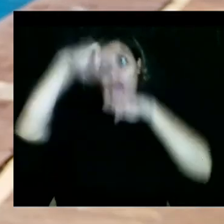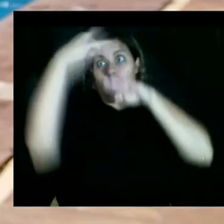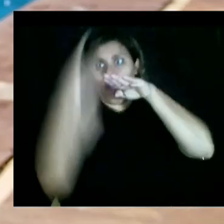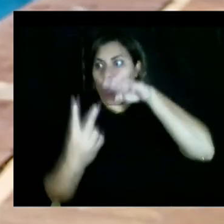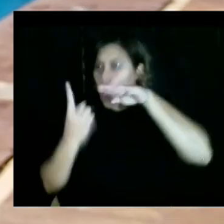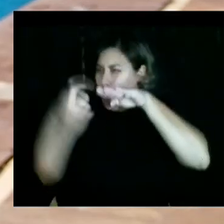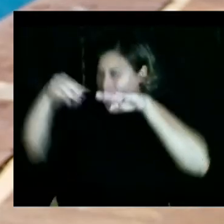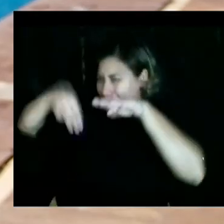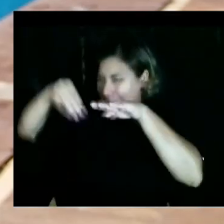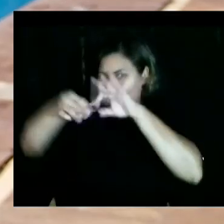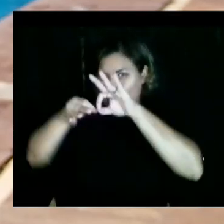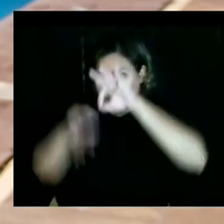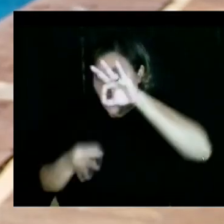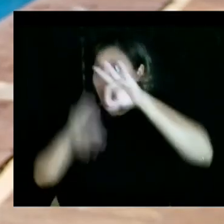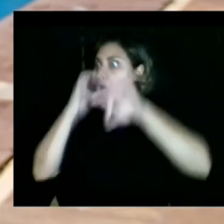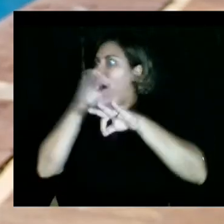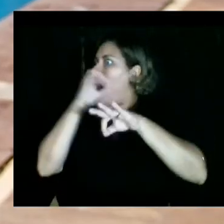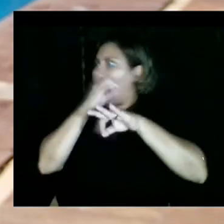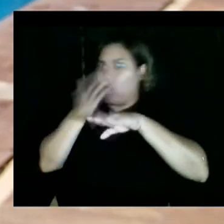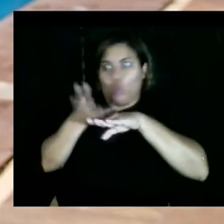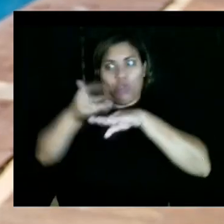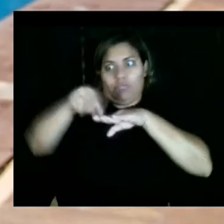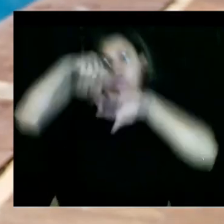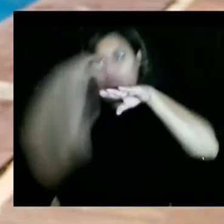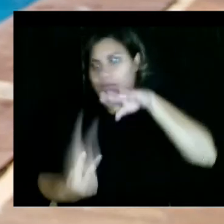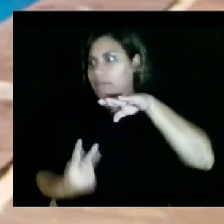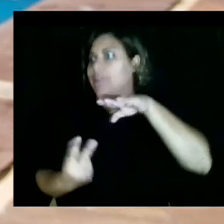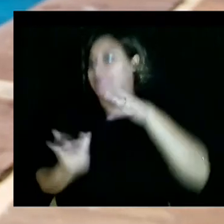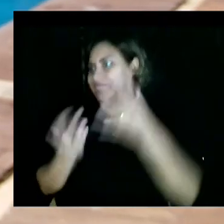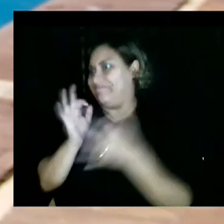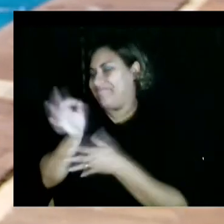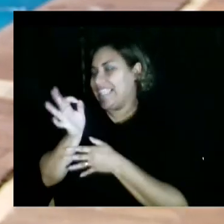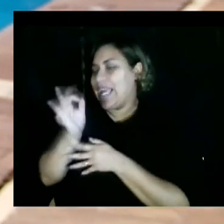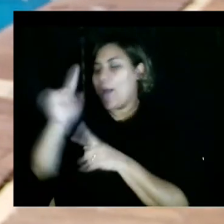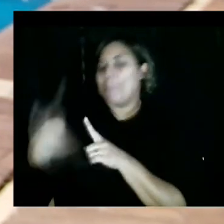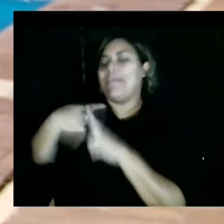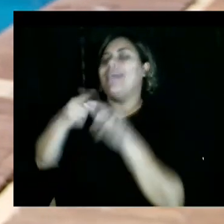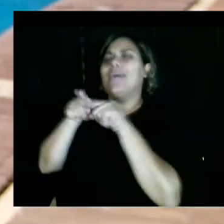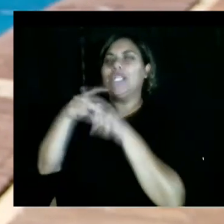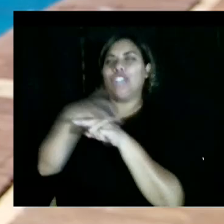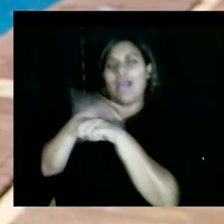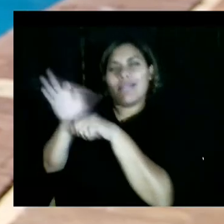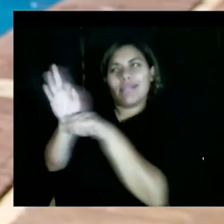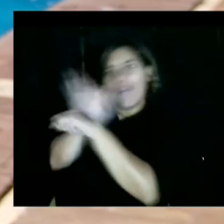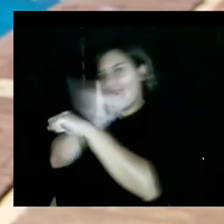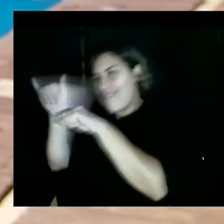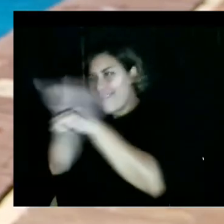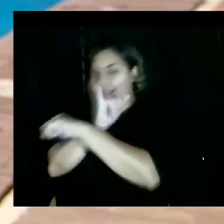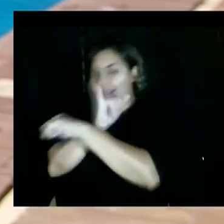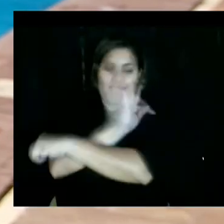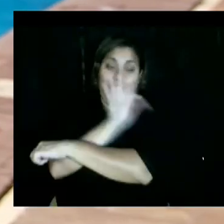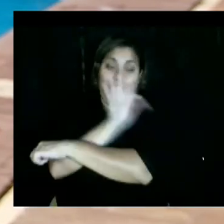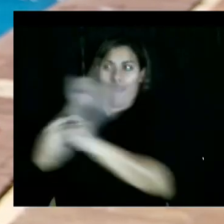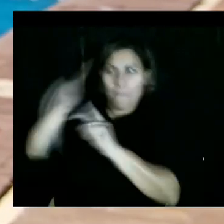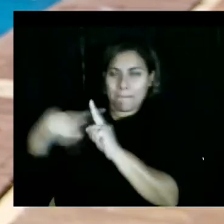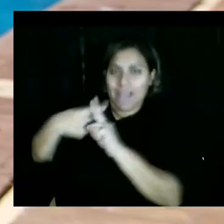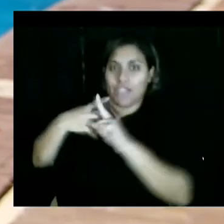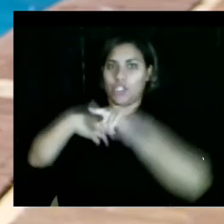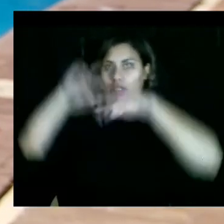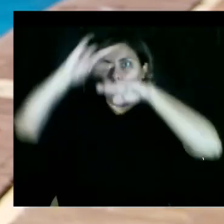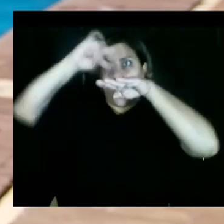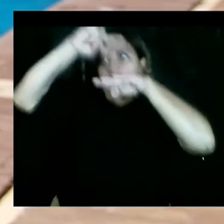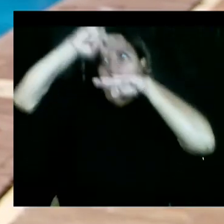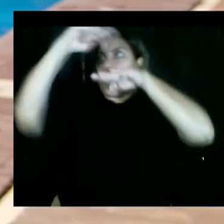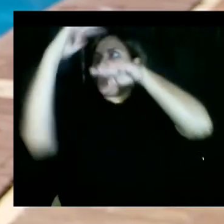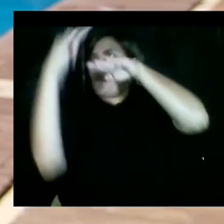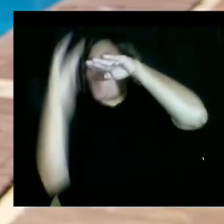mais velocidade, e uma técnica mais apurada do que o salto de plataforma. O salto de plataforma,